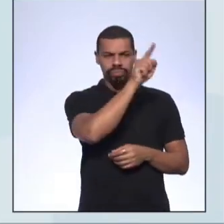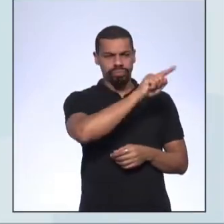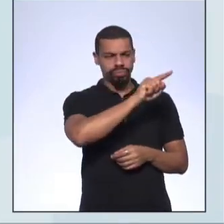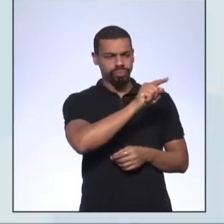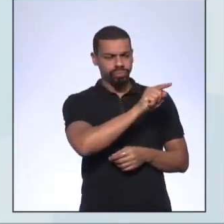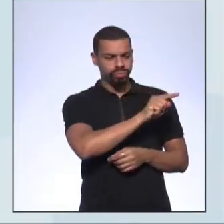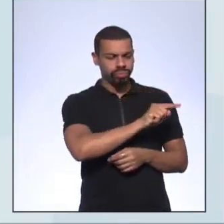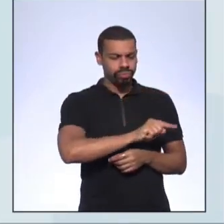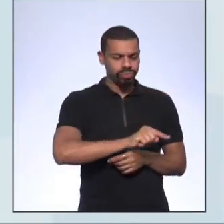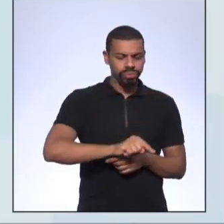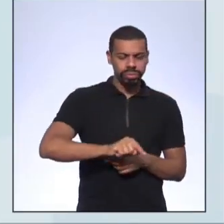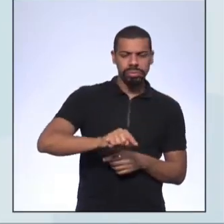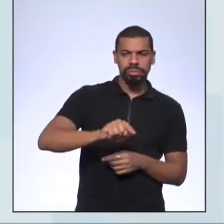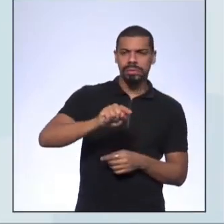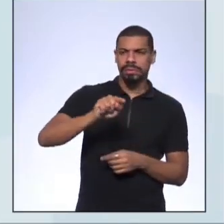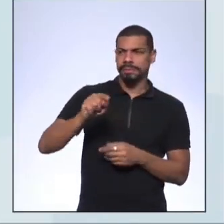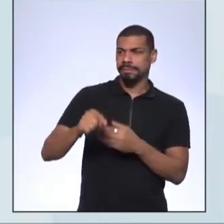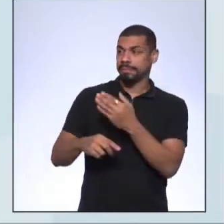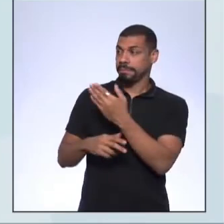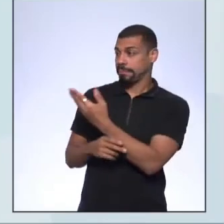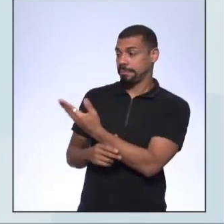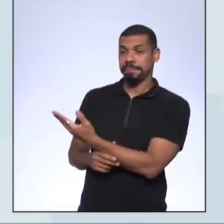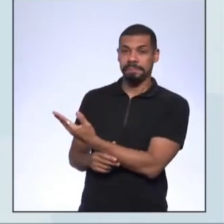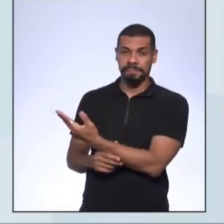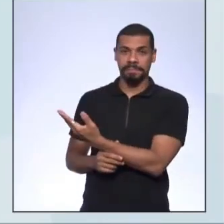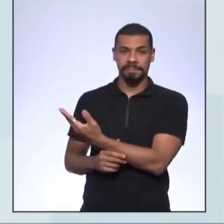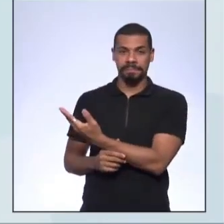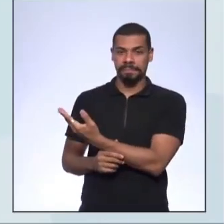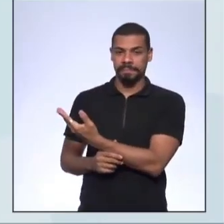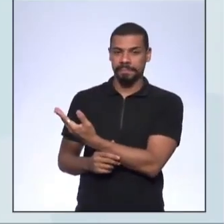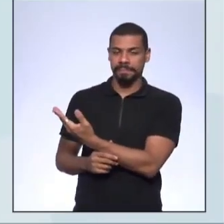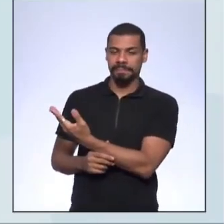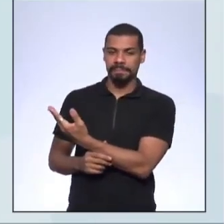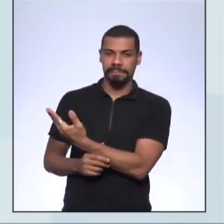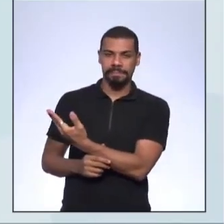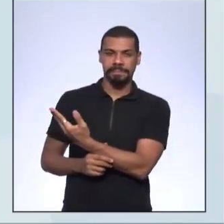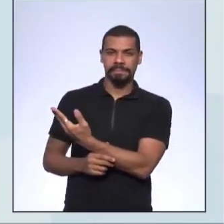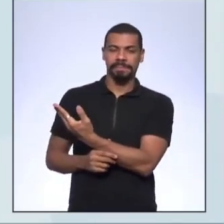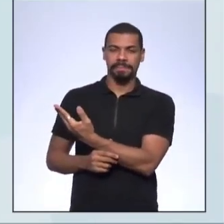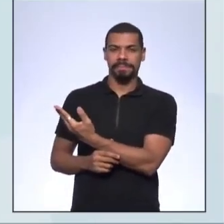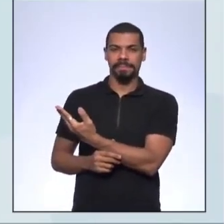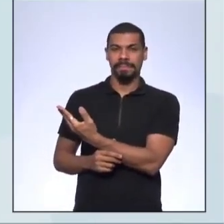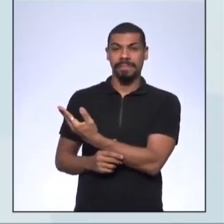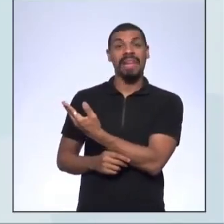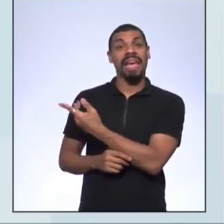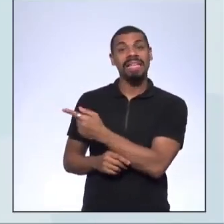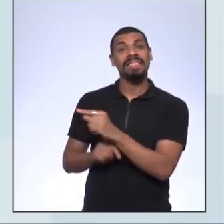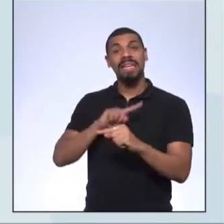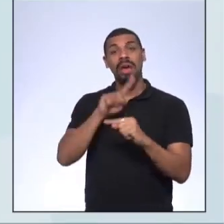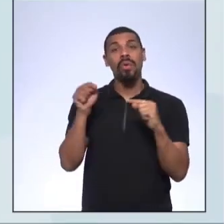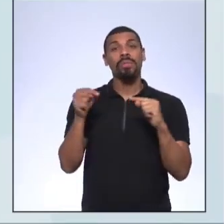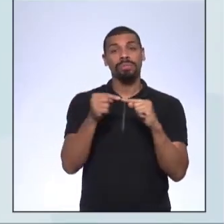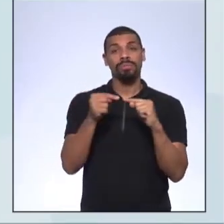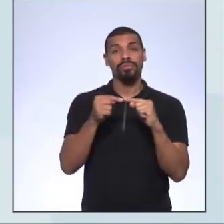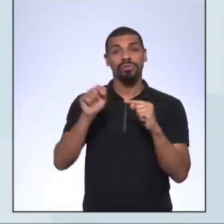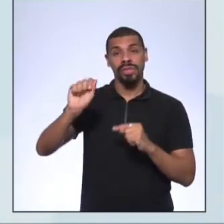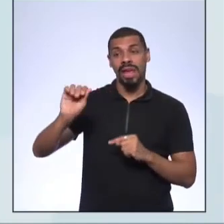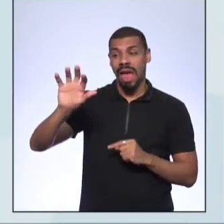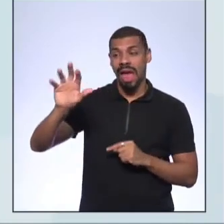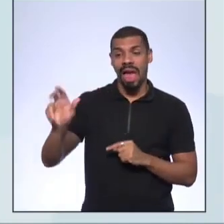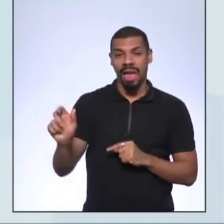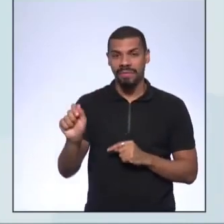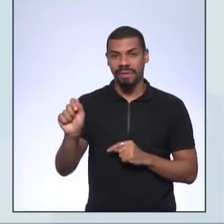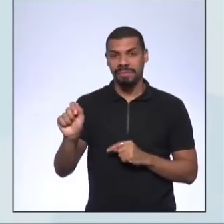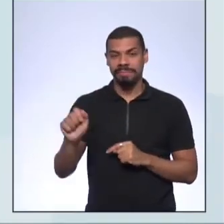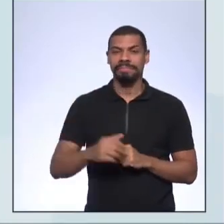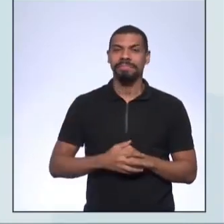Verde, depois lá embaixo, né, Baía de Santa Helena, e vai subindo até Calicut, esse é o périplo africano, é a rota